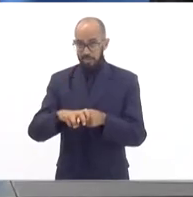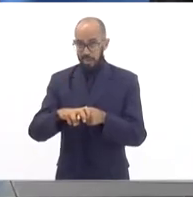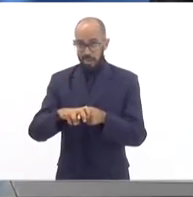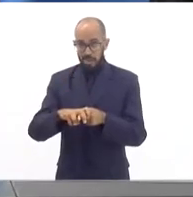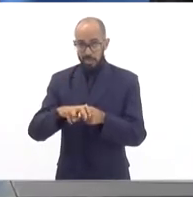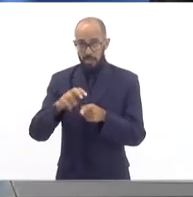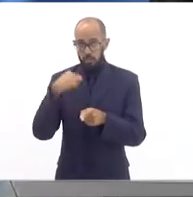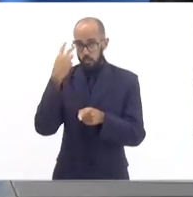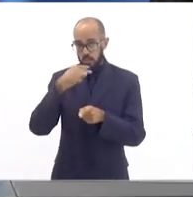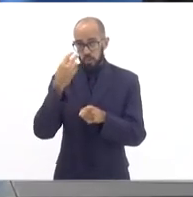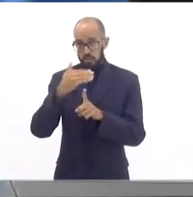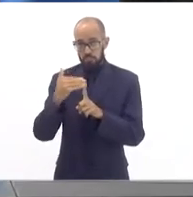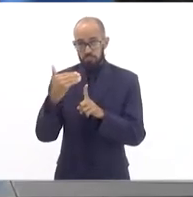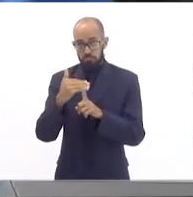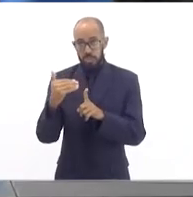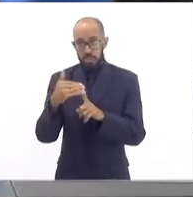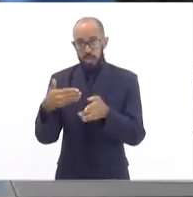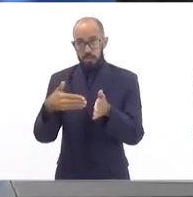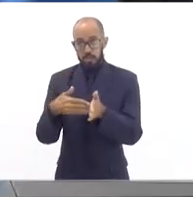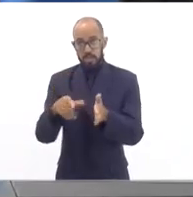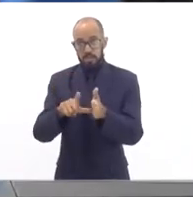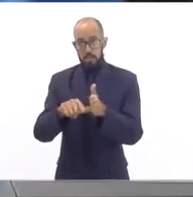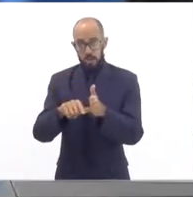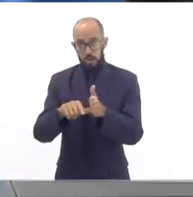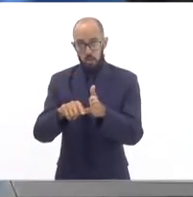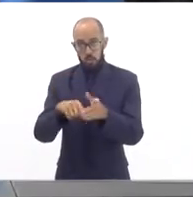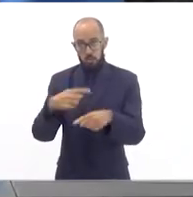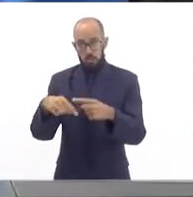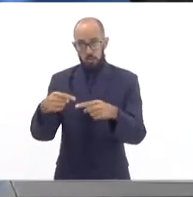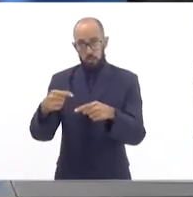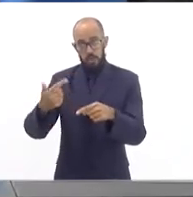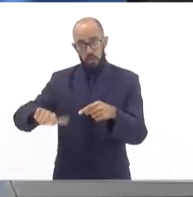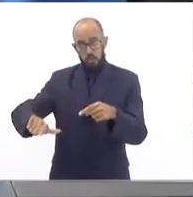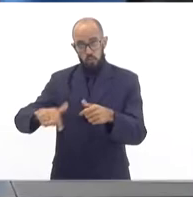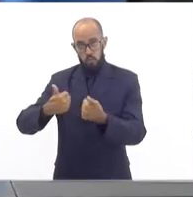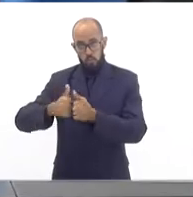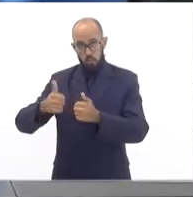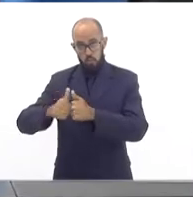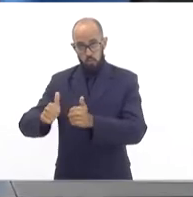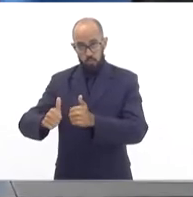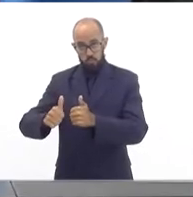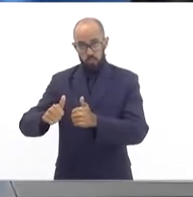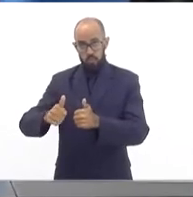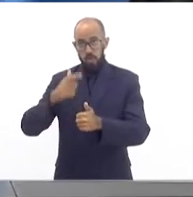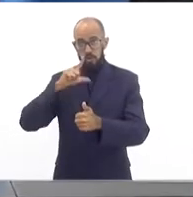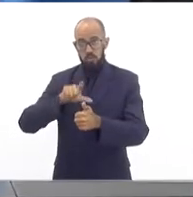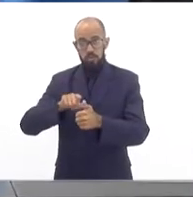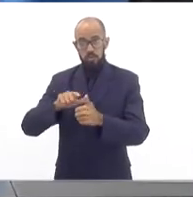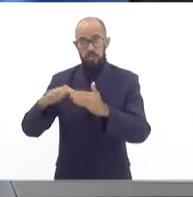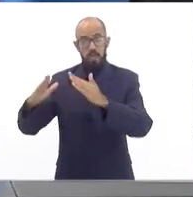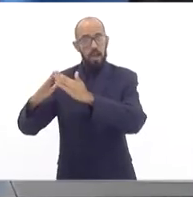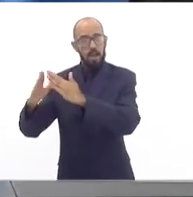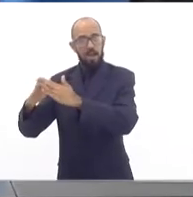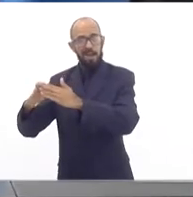2h30 para chegar na Central do Brasil. Ainda vai pegar uma outra condução para ir na casa da patroa